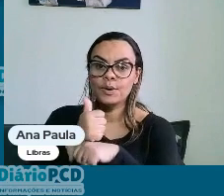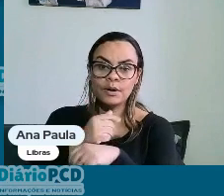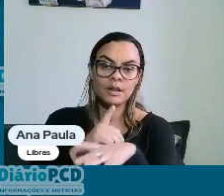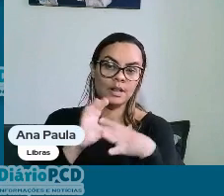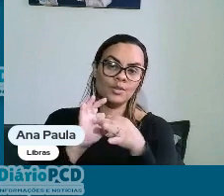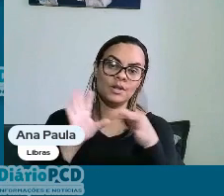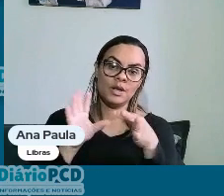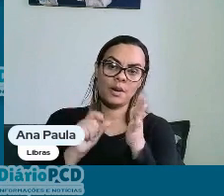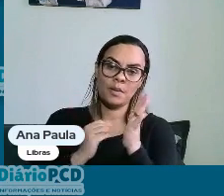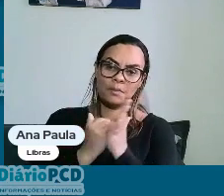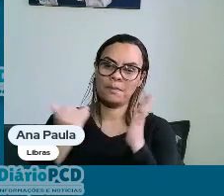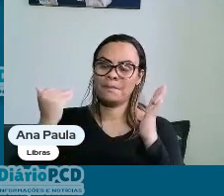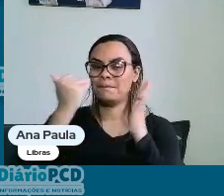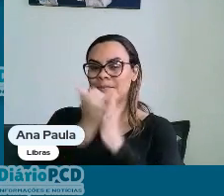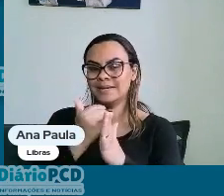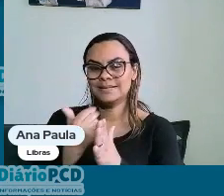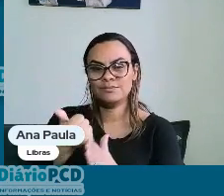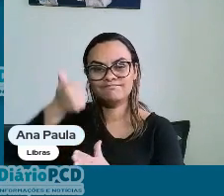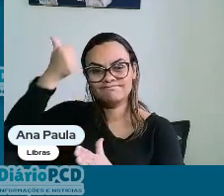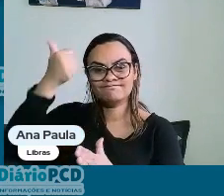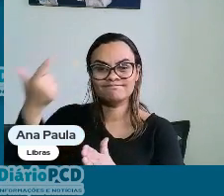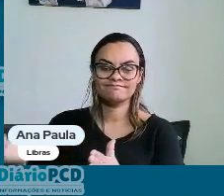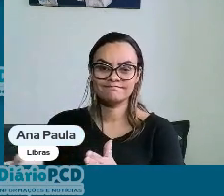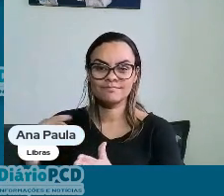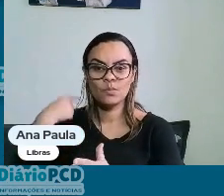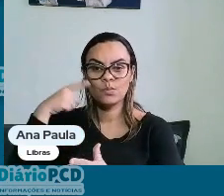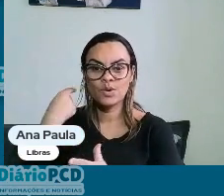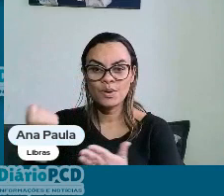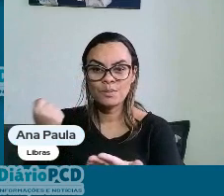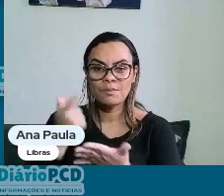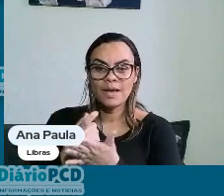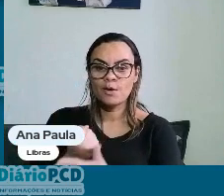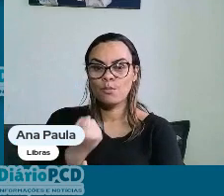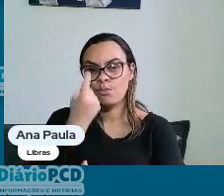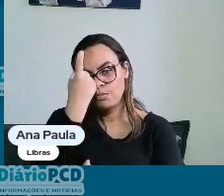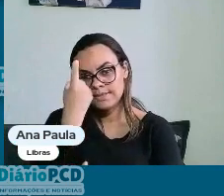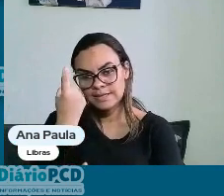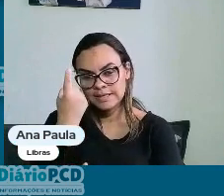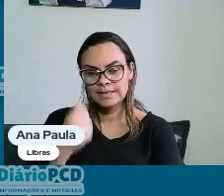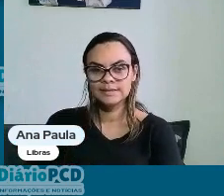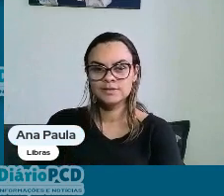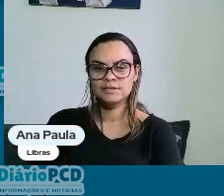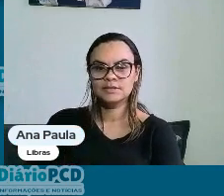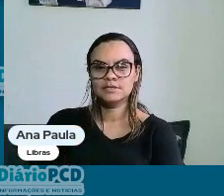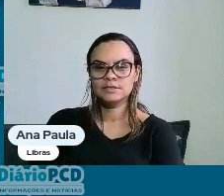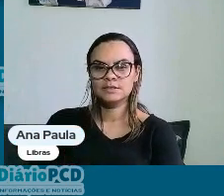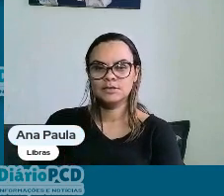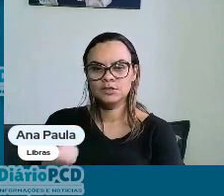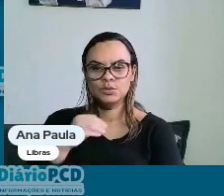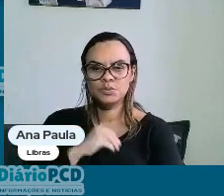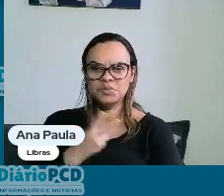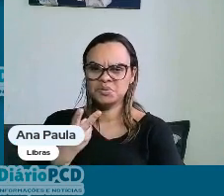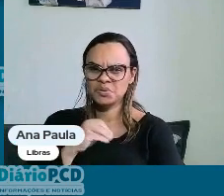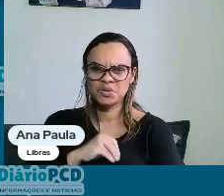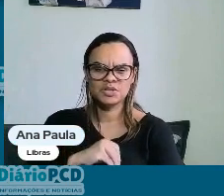aumento é pior. Um advogado hoje paga uma taxa única mensal de um salário mínimo, 2 salários mínimos